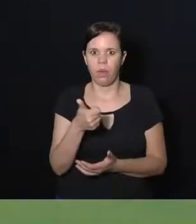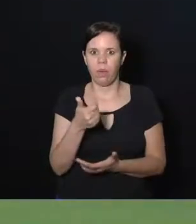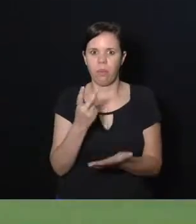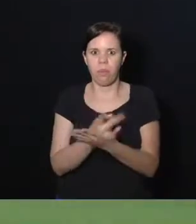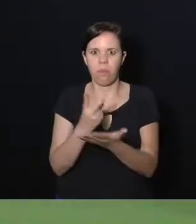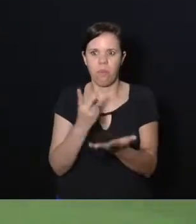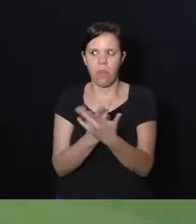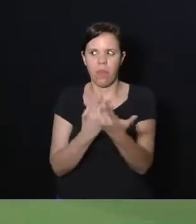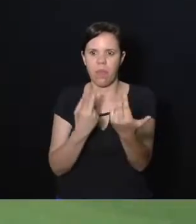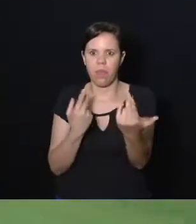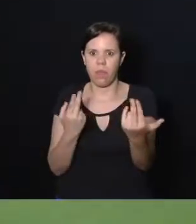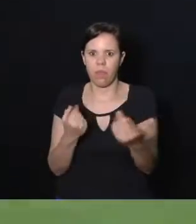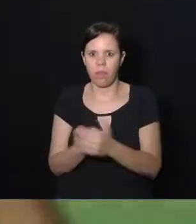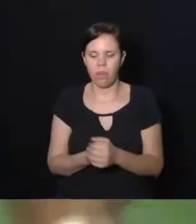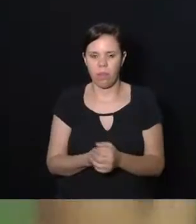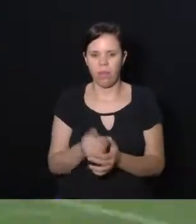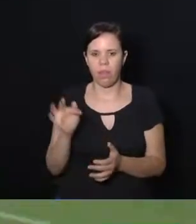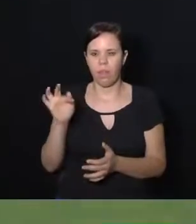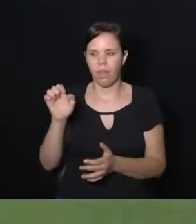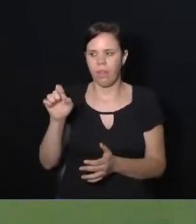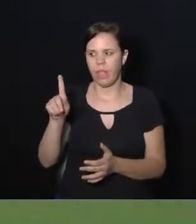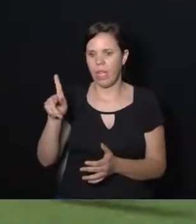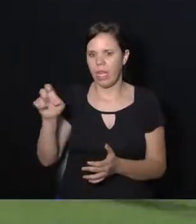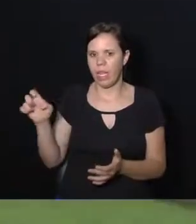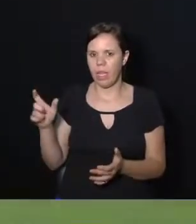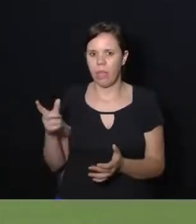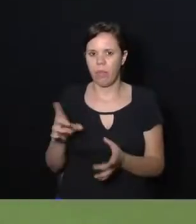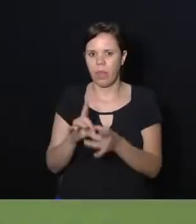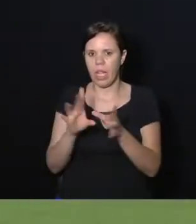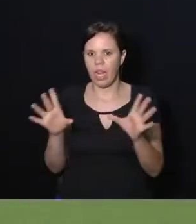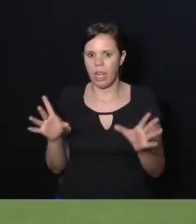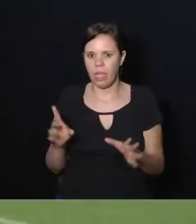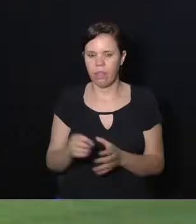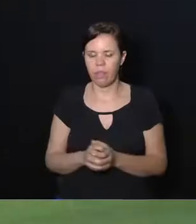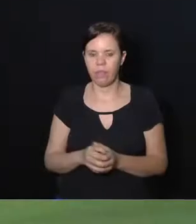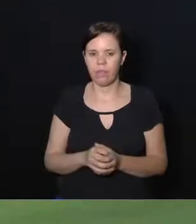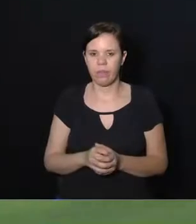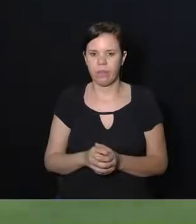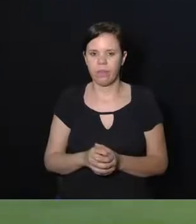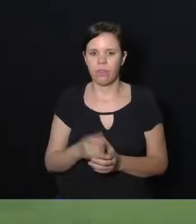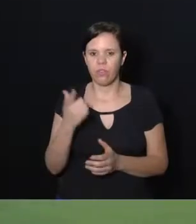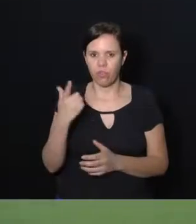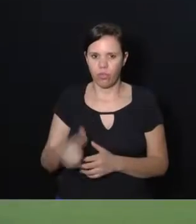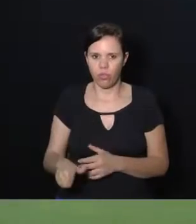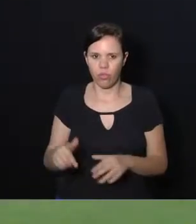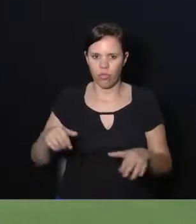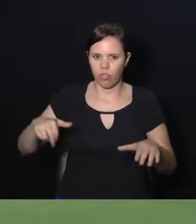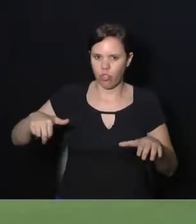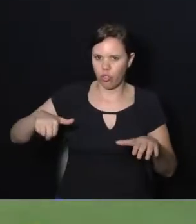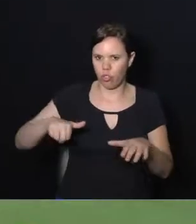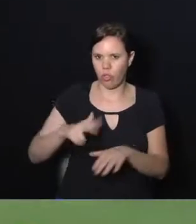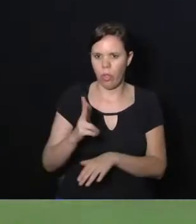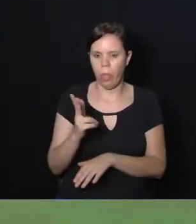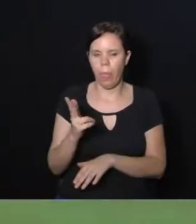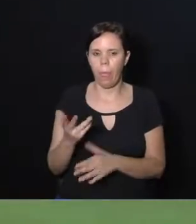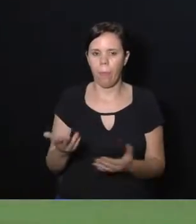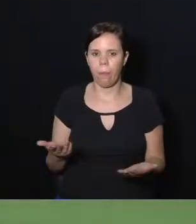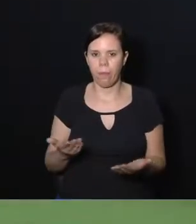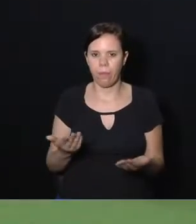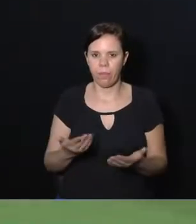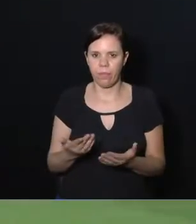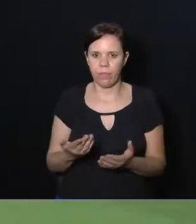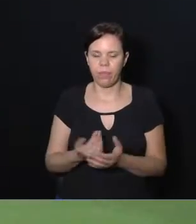a mesma jogada. Felipe Augusto escapou livre pela esquerda e mais uma vez soltou a canhota. Agora em um